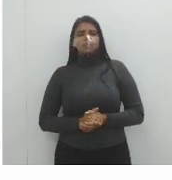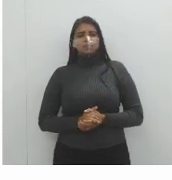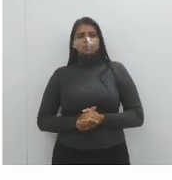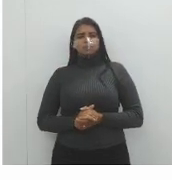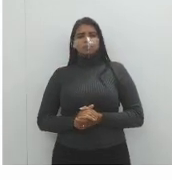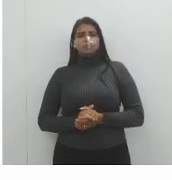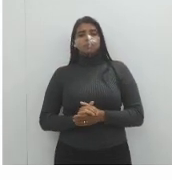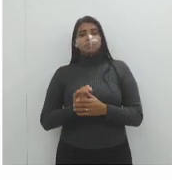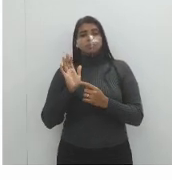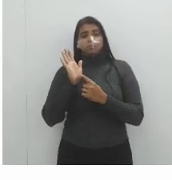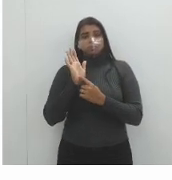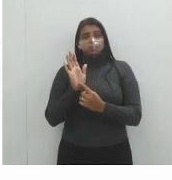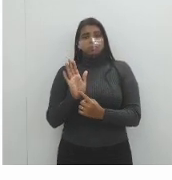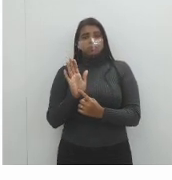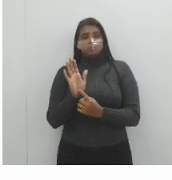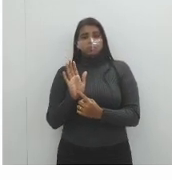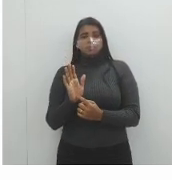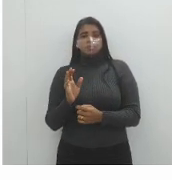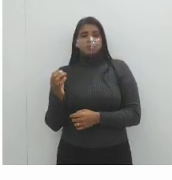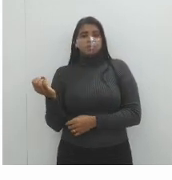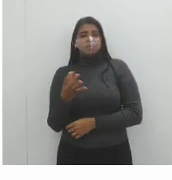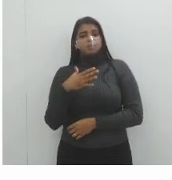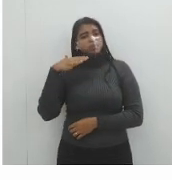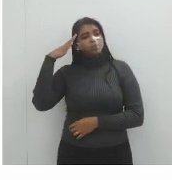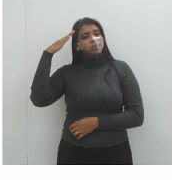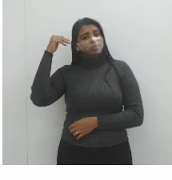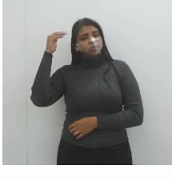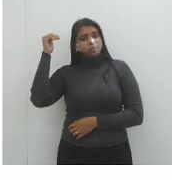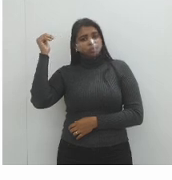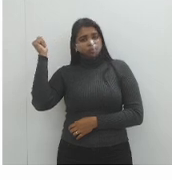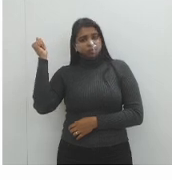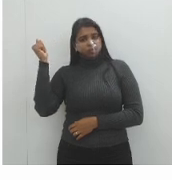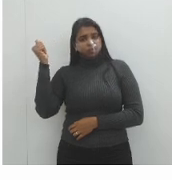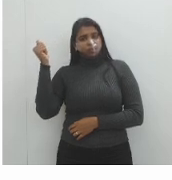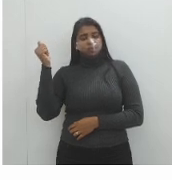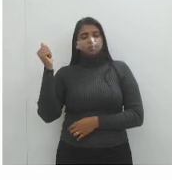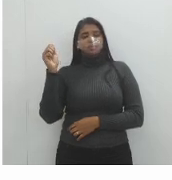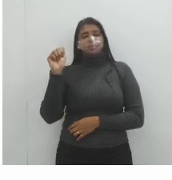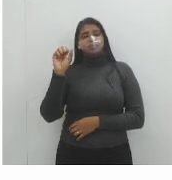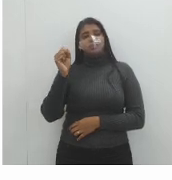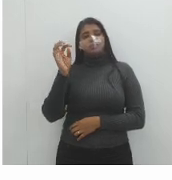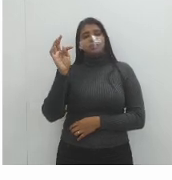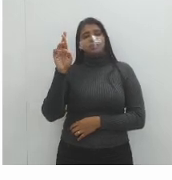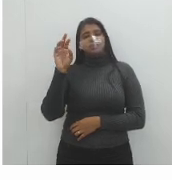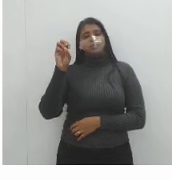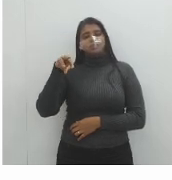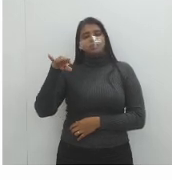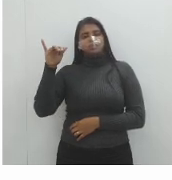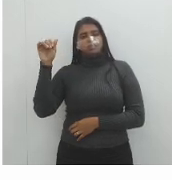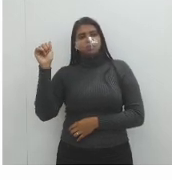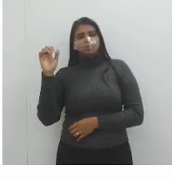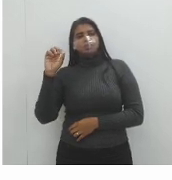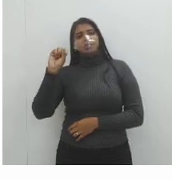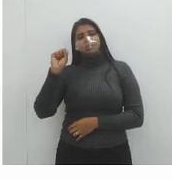uma supernova mais famosa na história da astronomia, que é SN